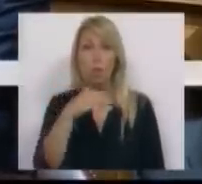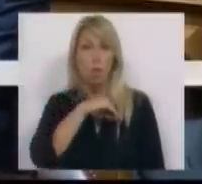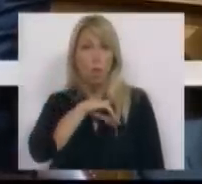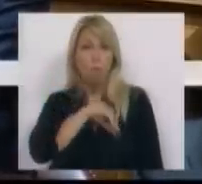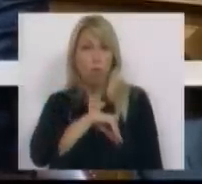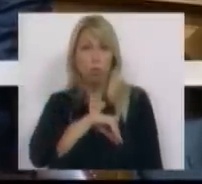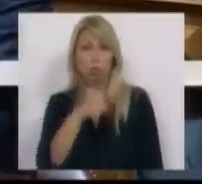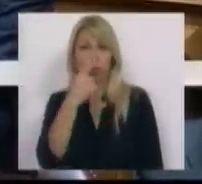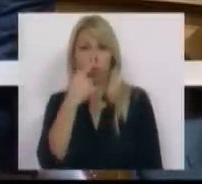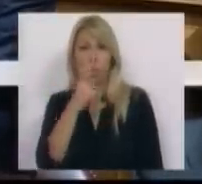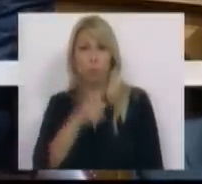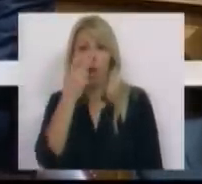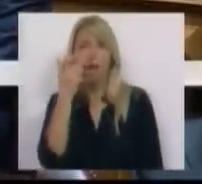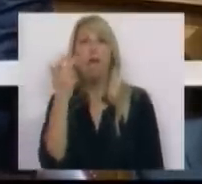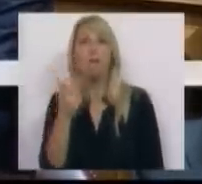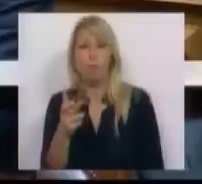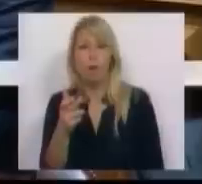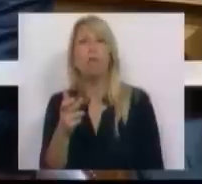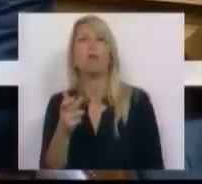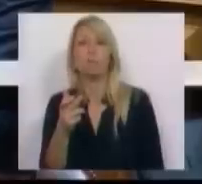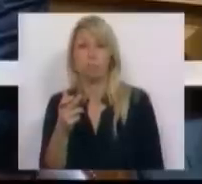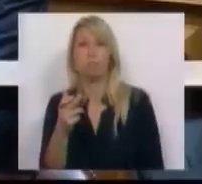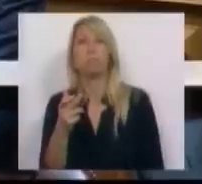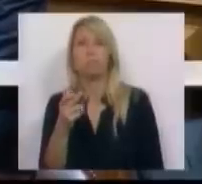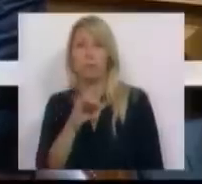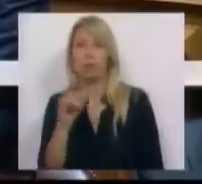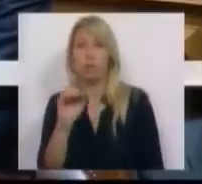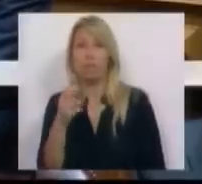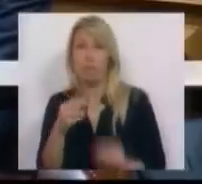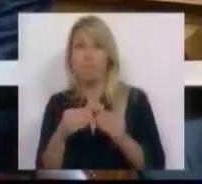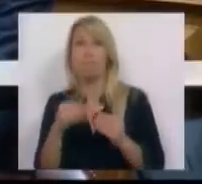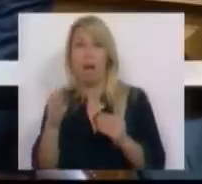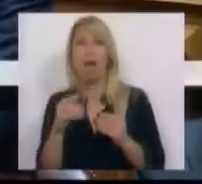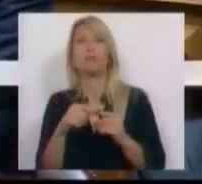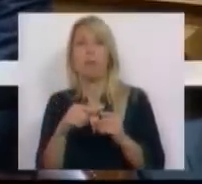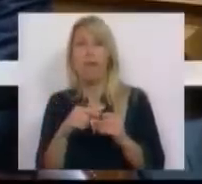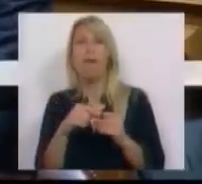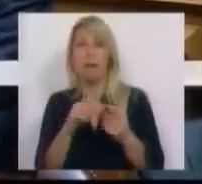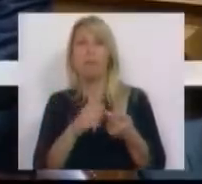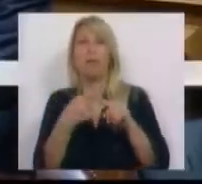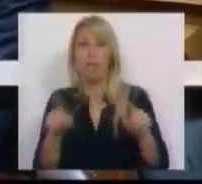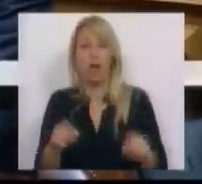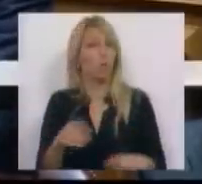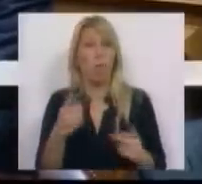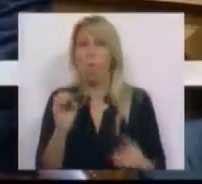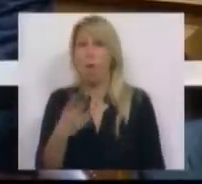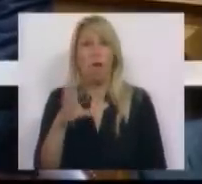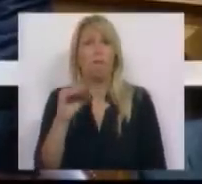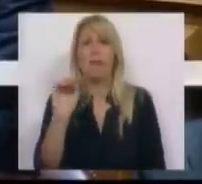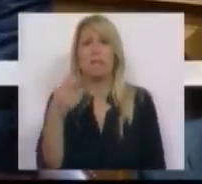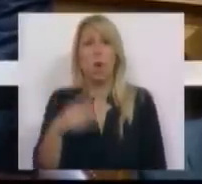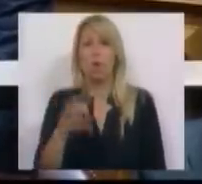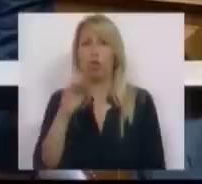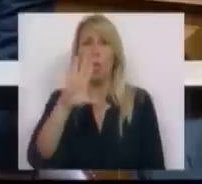um pensionista ou de um reformado faz toda a diferença. Como faz toda a diferença 10 euros ou 15 euros